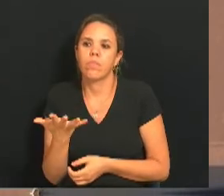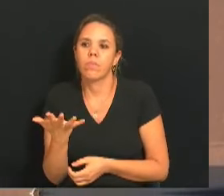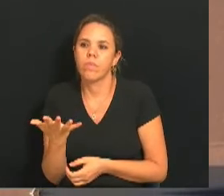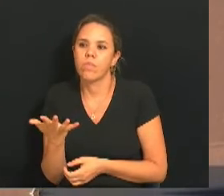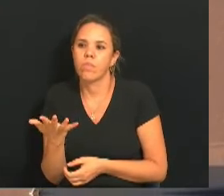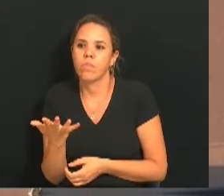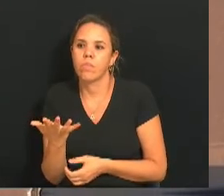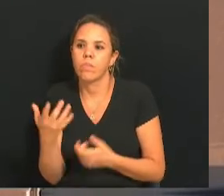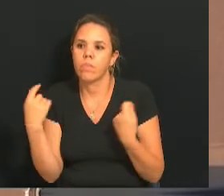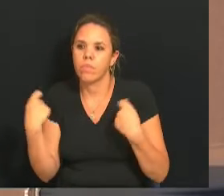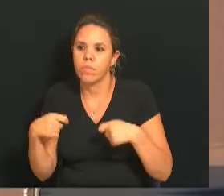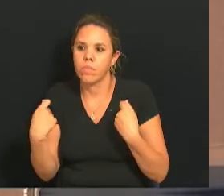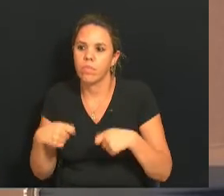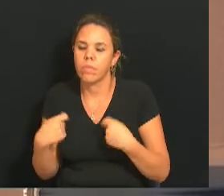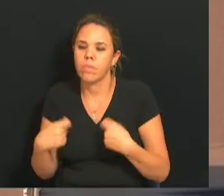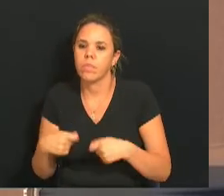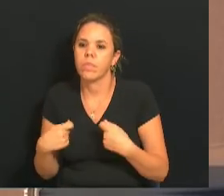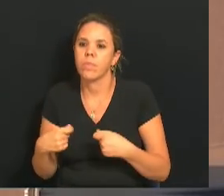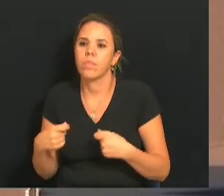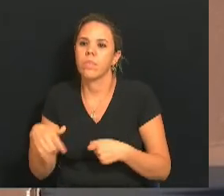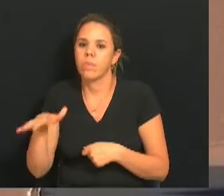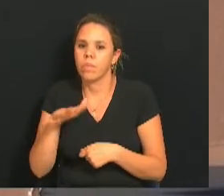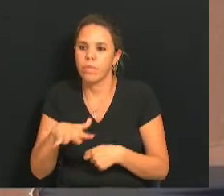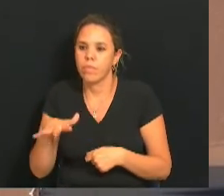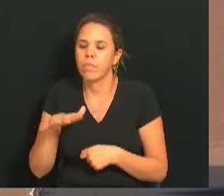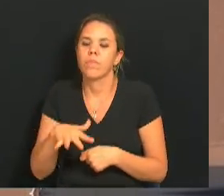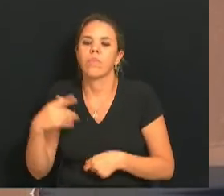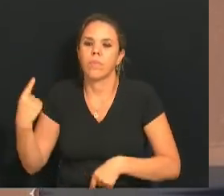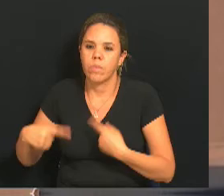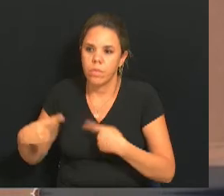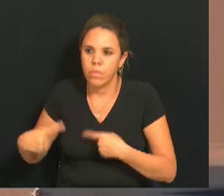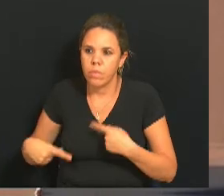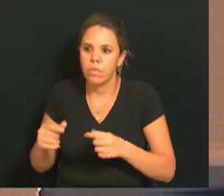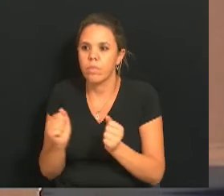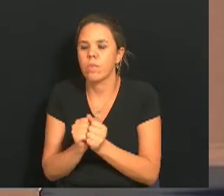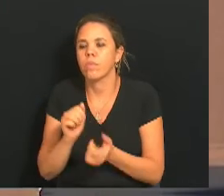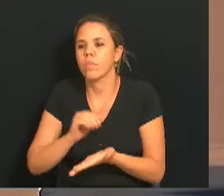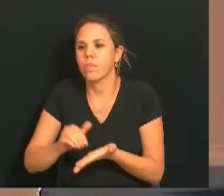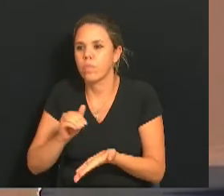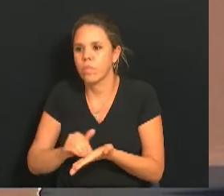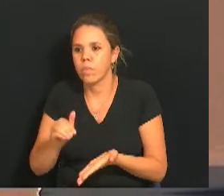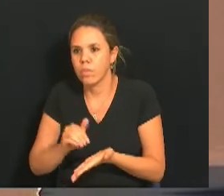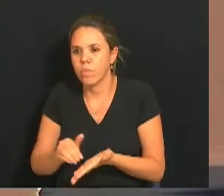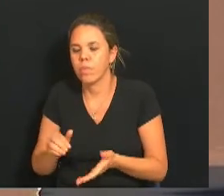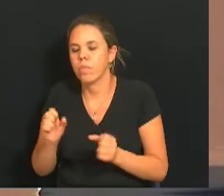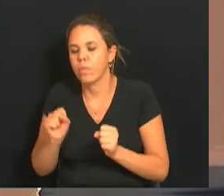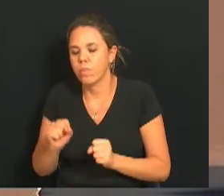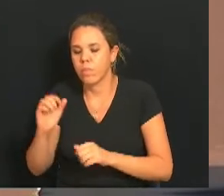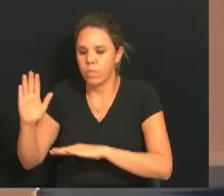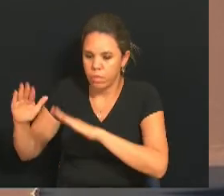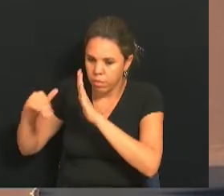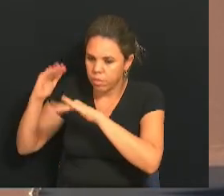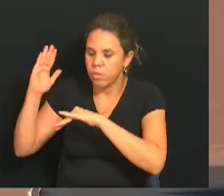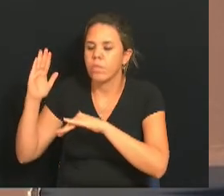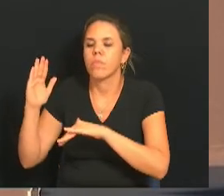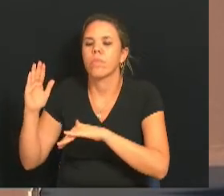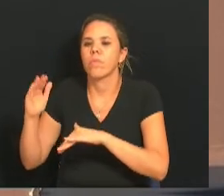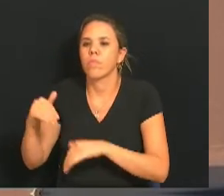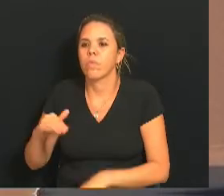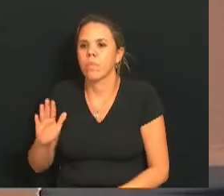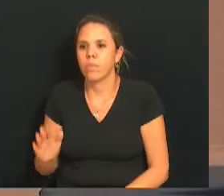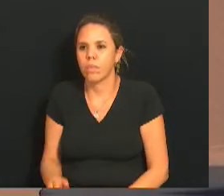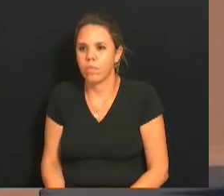gente precisa desse ambiente de discussão junto à secretaria para que a gente possa avançar um